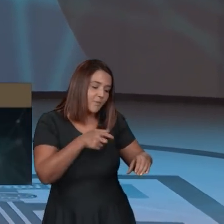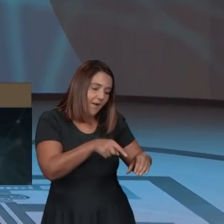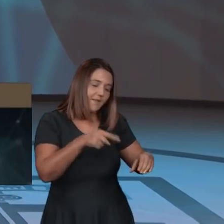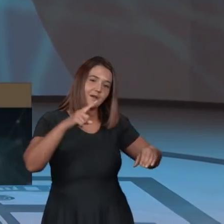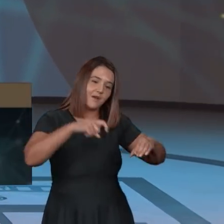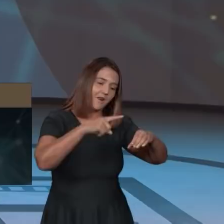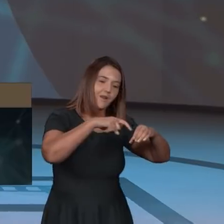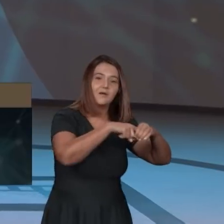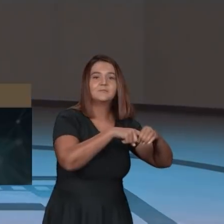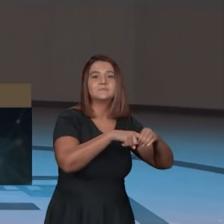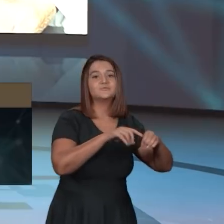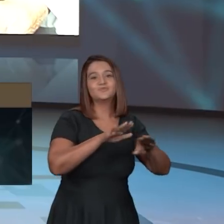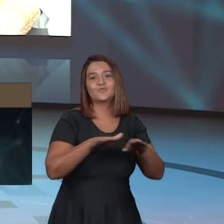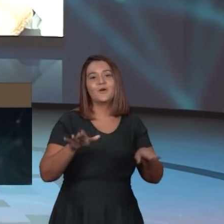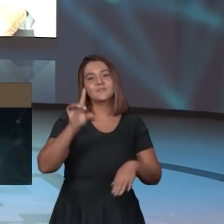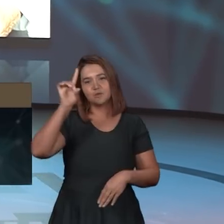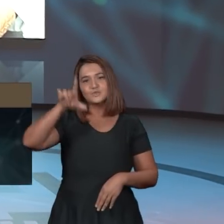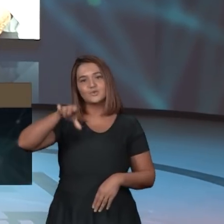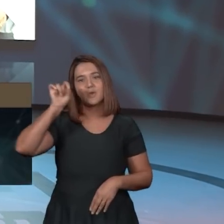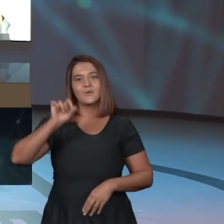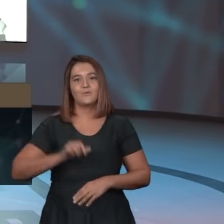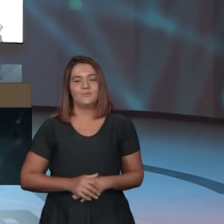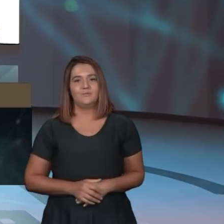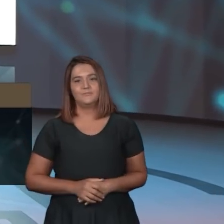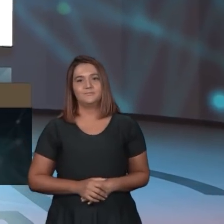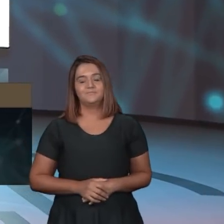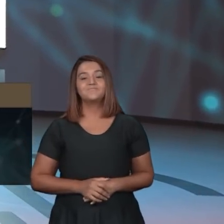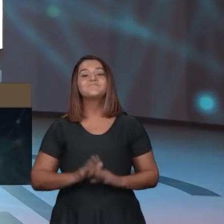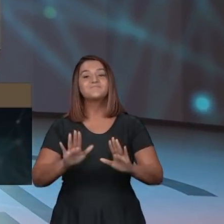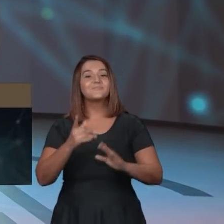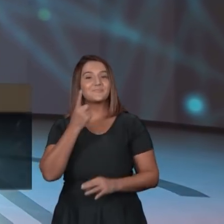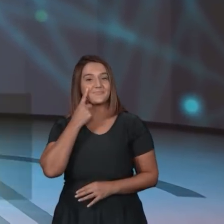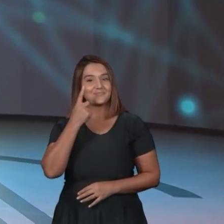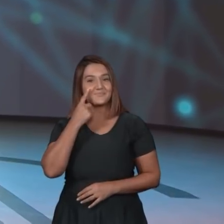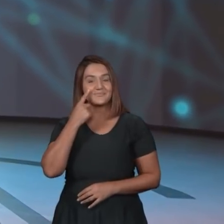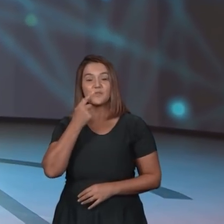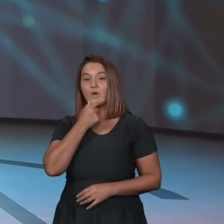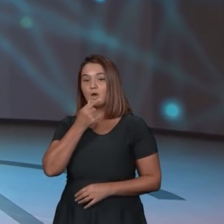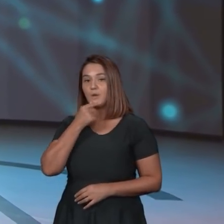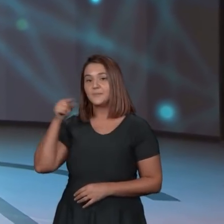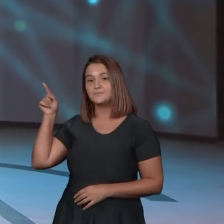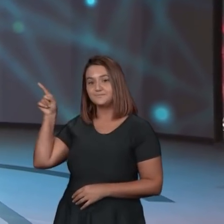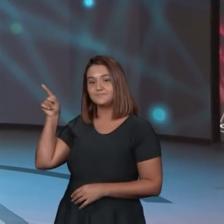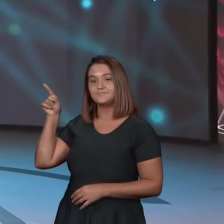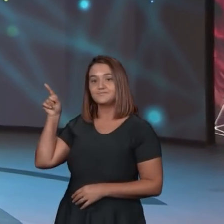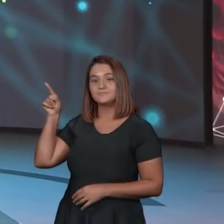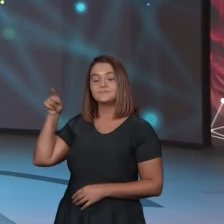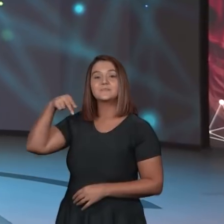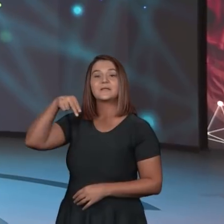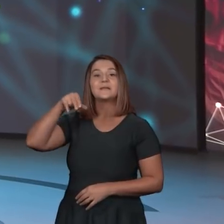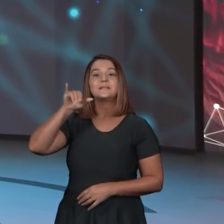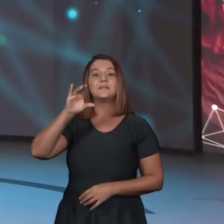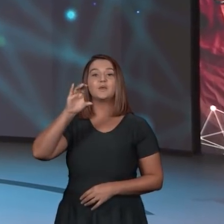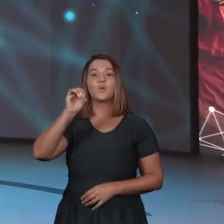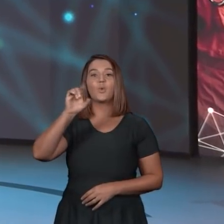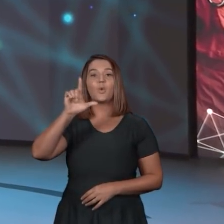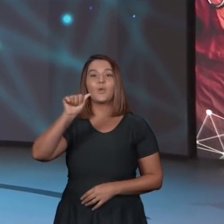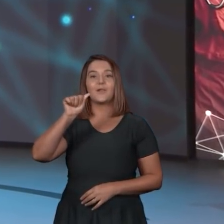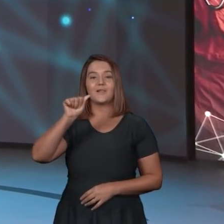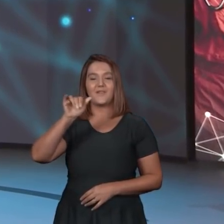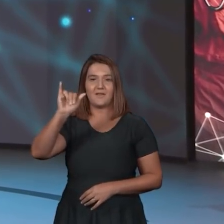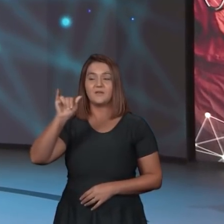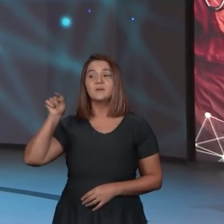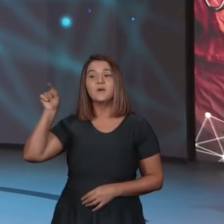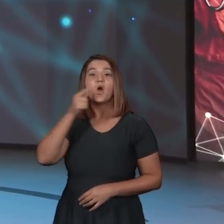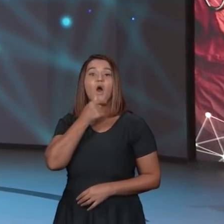quero mostrar a imagem para vocês de um físico, Nikolai Kardashev. Me chamou a atenção que esse era um físico ateu,